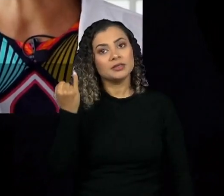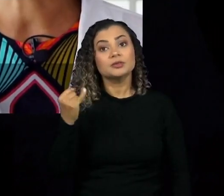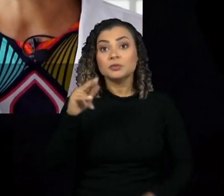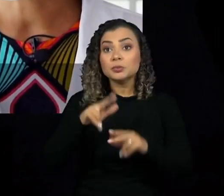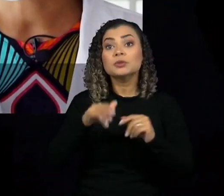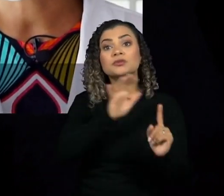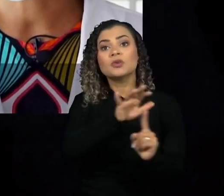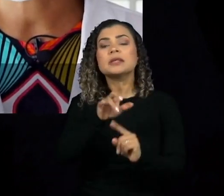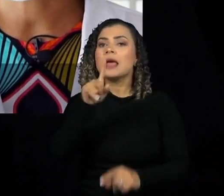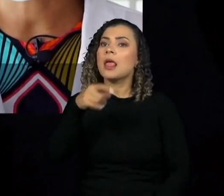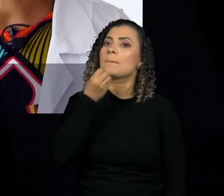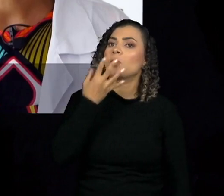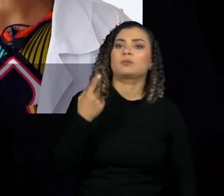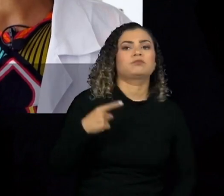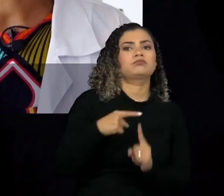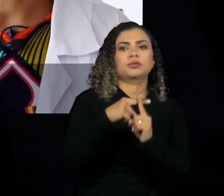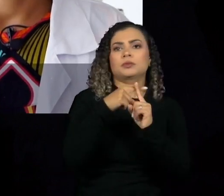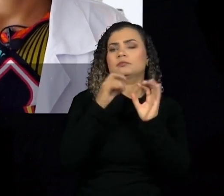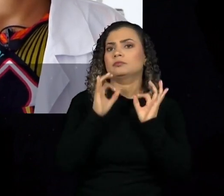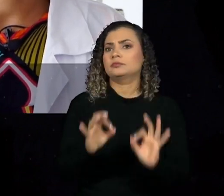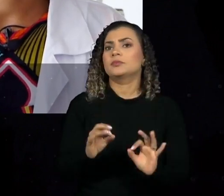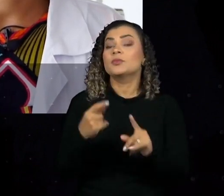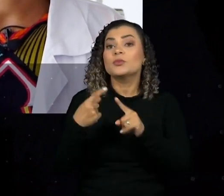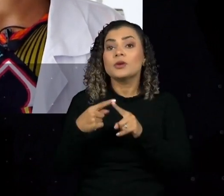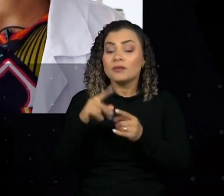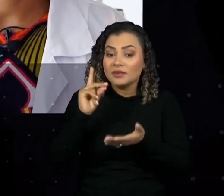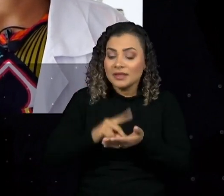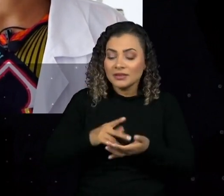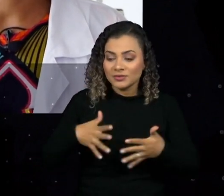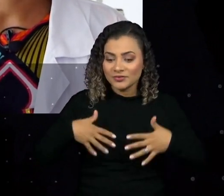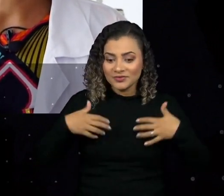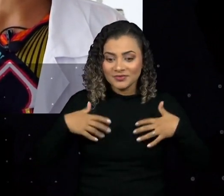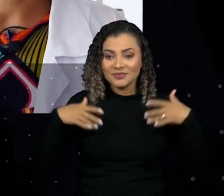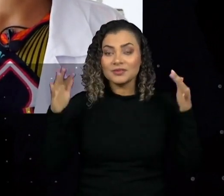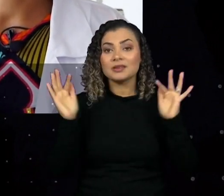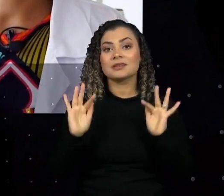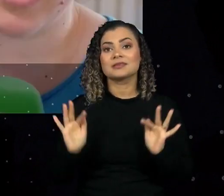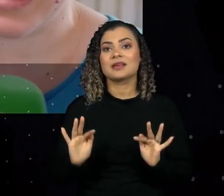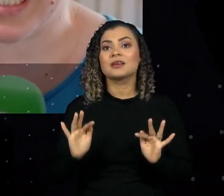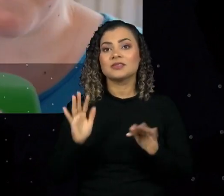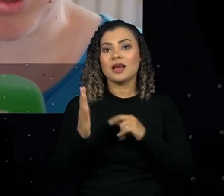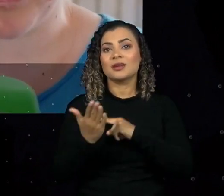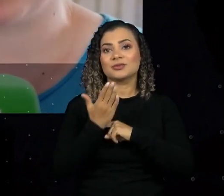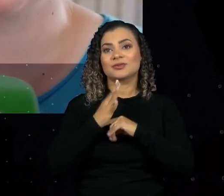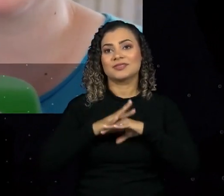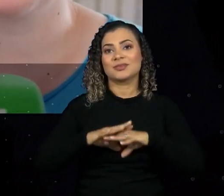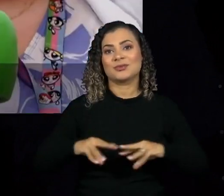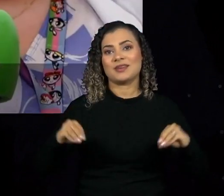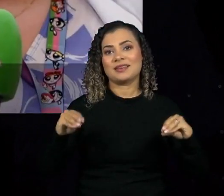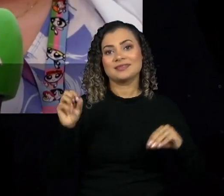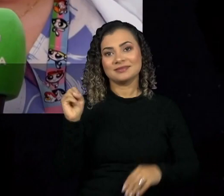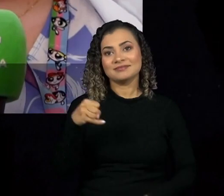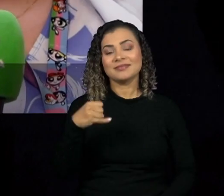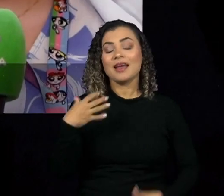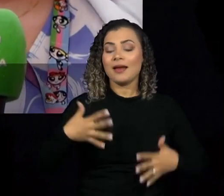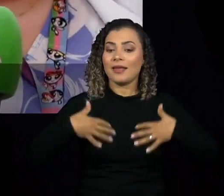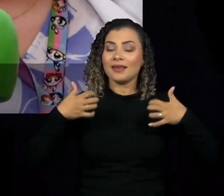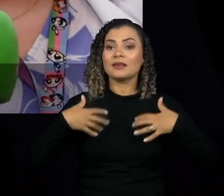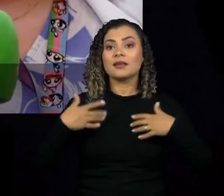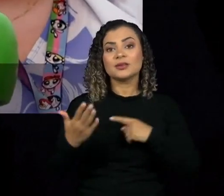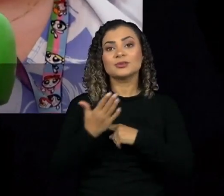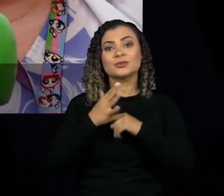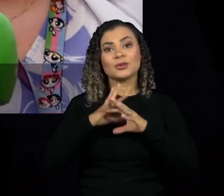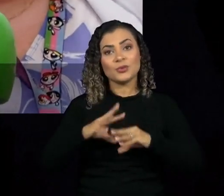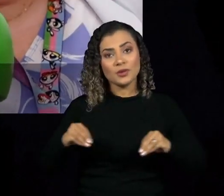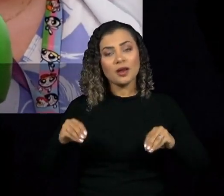muito positivo, porque o humor cura, a felicidade ela é curativa. A alegria é muito importante. O riso é uma cura não só para